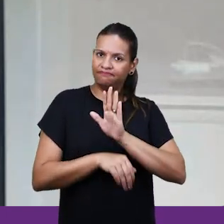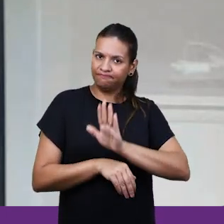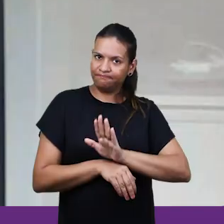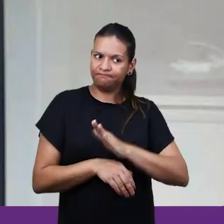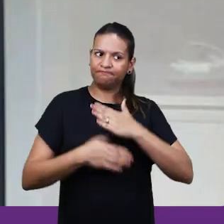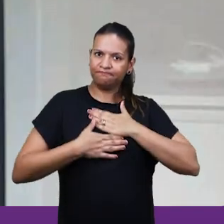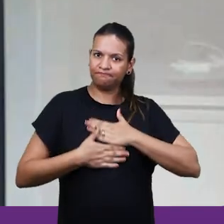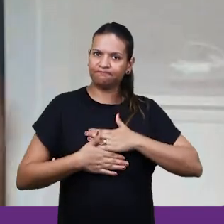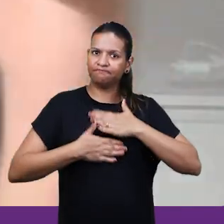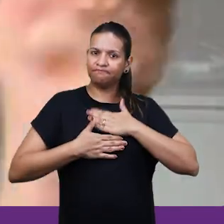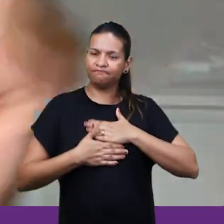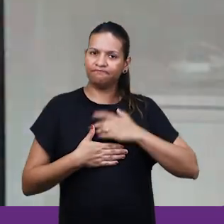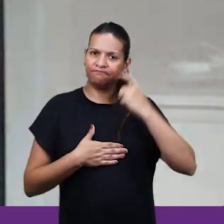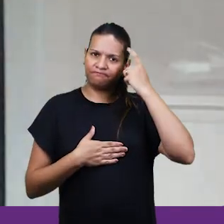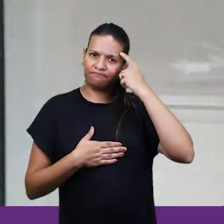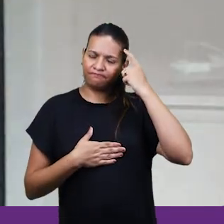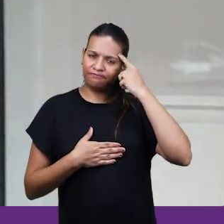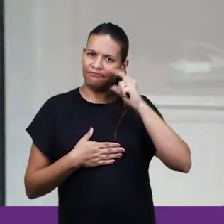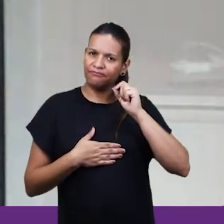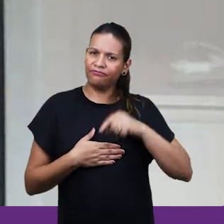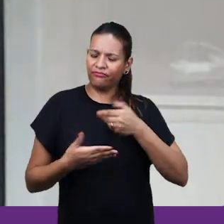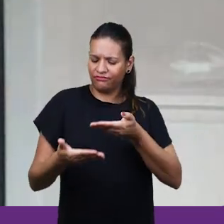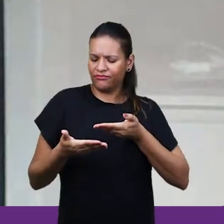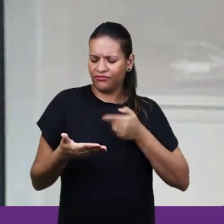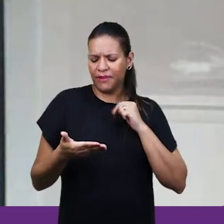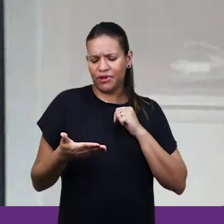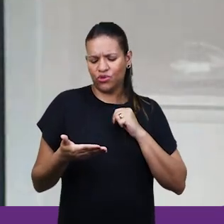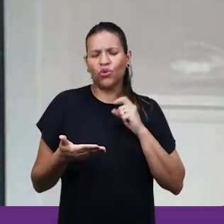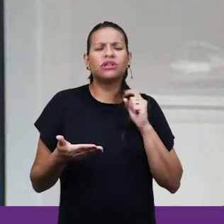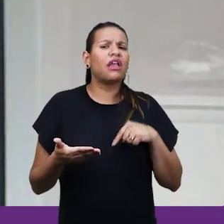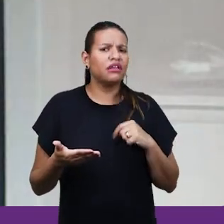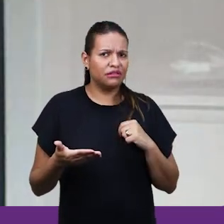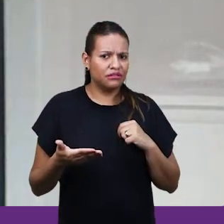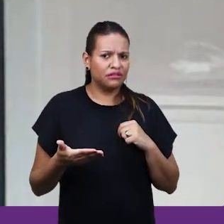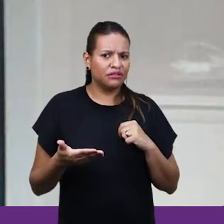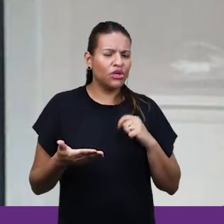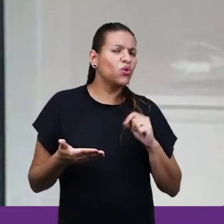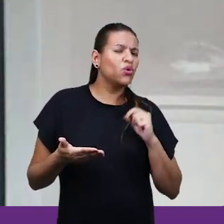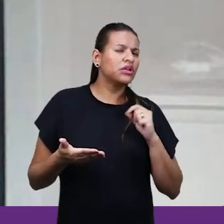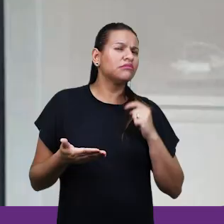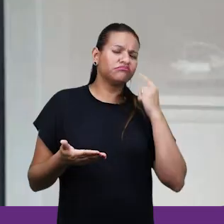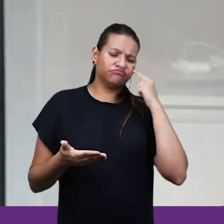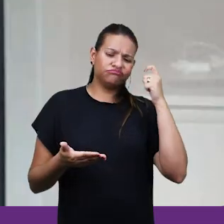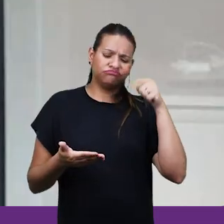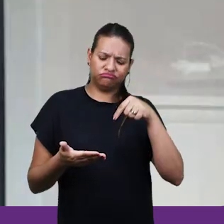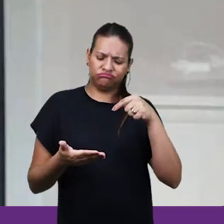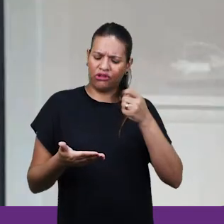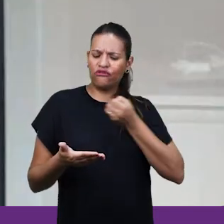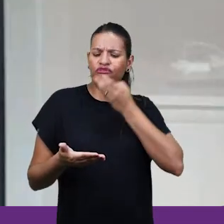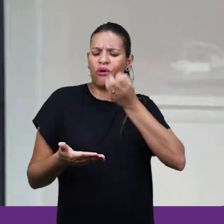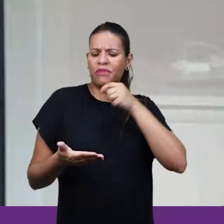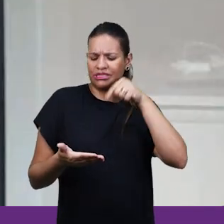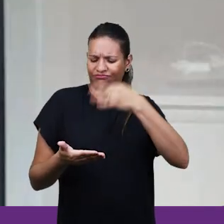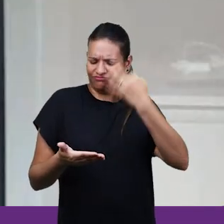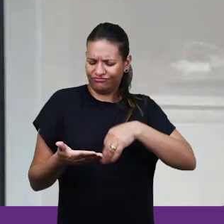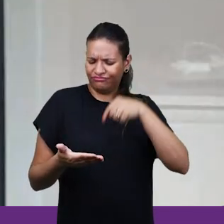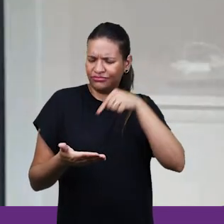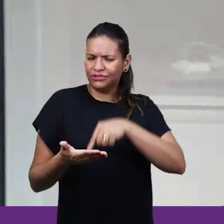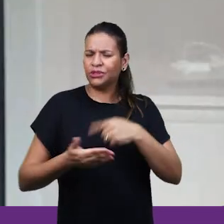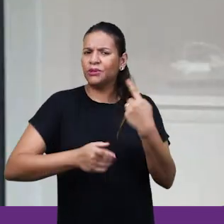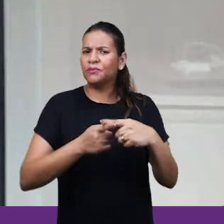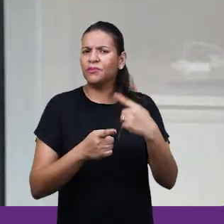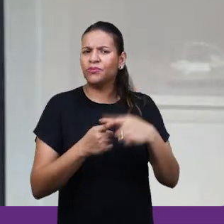minha família ou preciso alertar meus colegas e amigos, a gente acaba passando adiante algo que até para a gente soou um